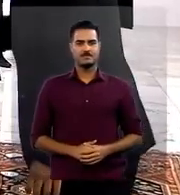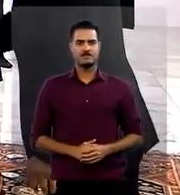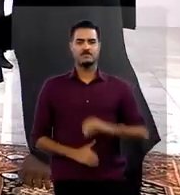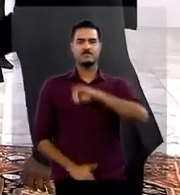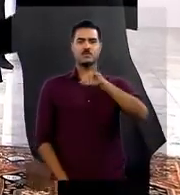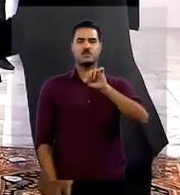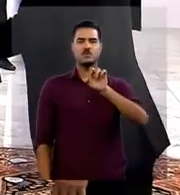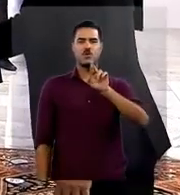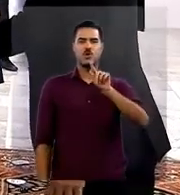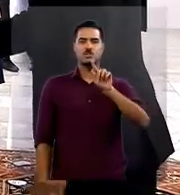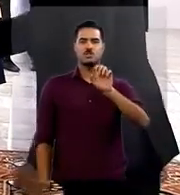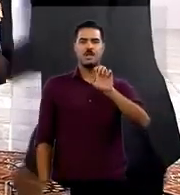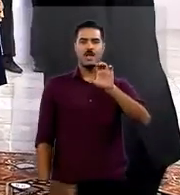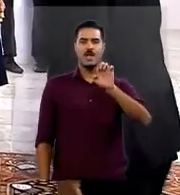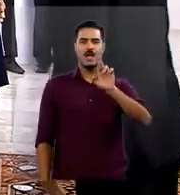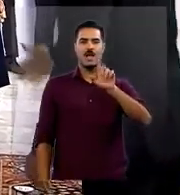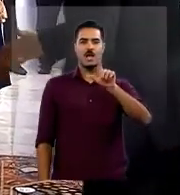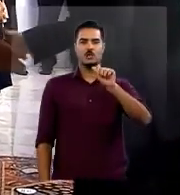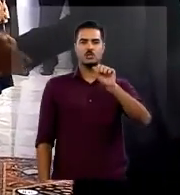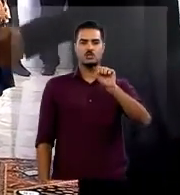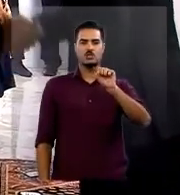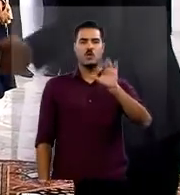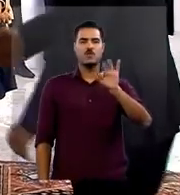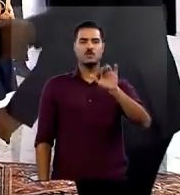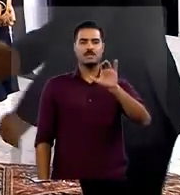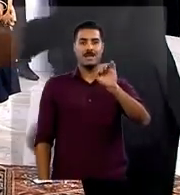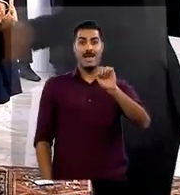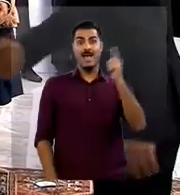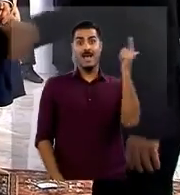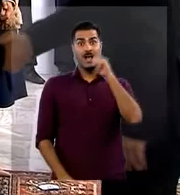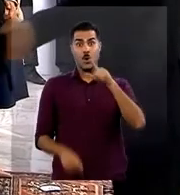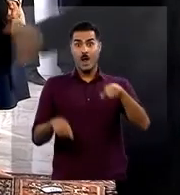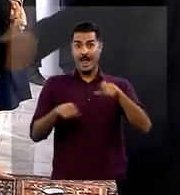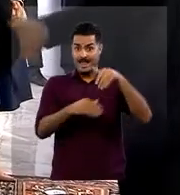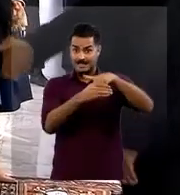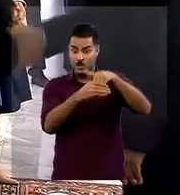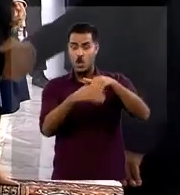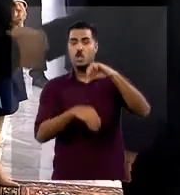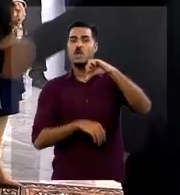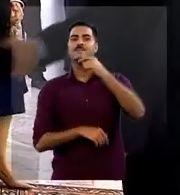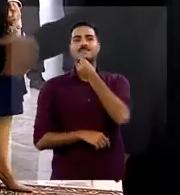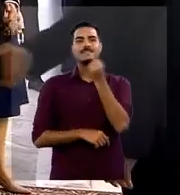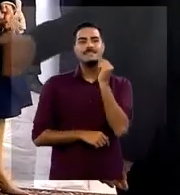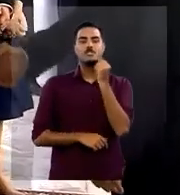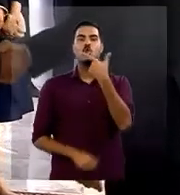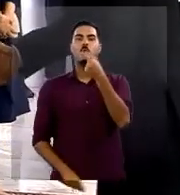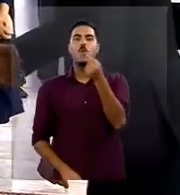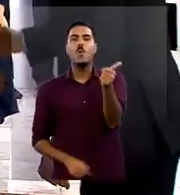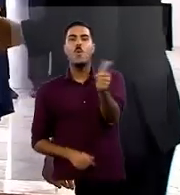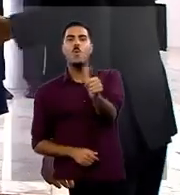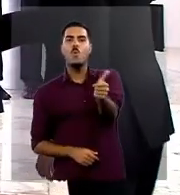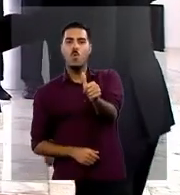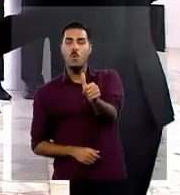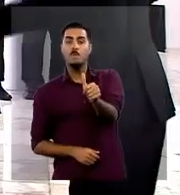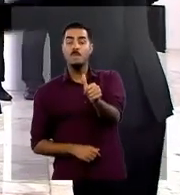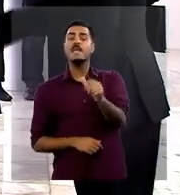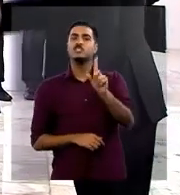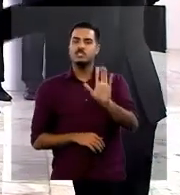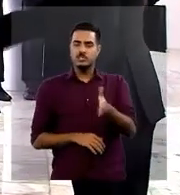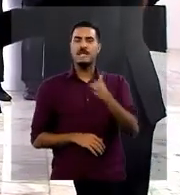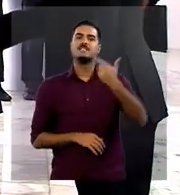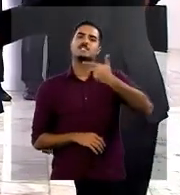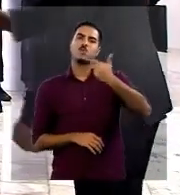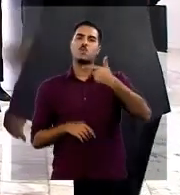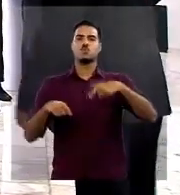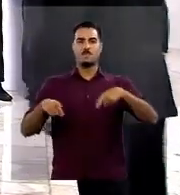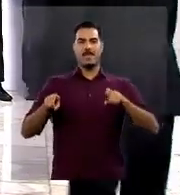Jorge Carlos Fonseca, foi eleito em 9 de setembro de 2011. É um segundo mandato de 5 anos.